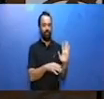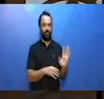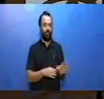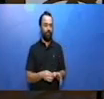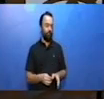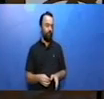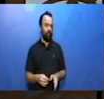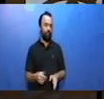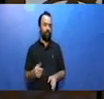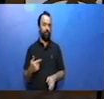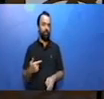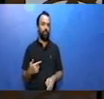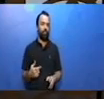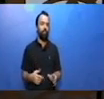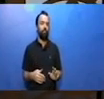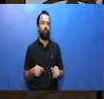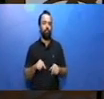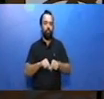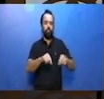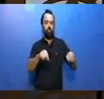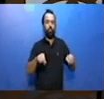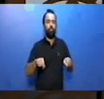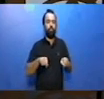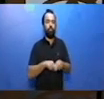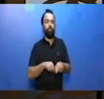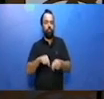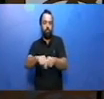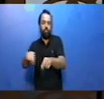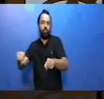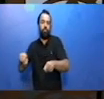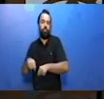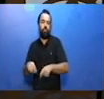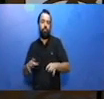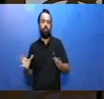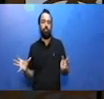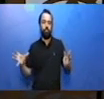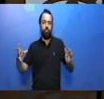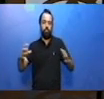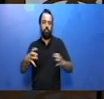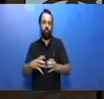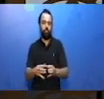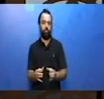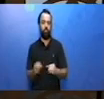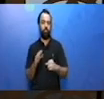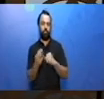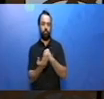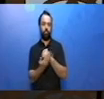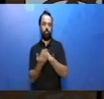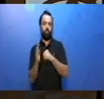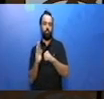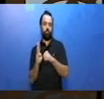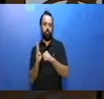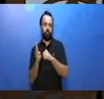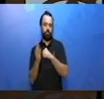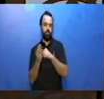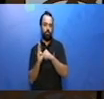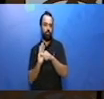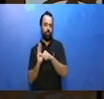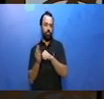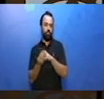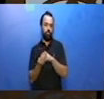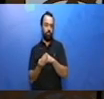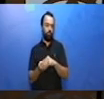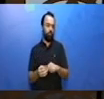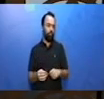Unidade 7, de quarteirão em quarteirão, surgem os bairros, na página 110. Depois tem trocar